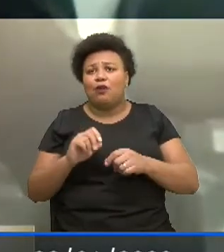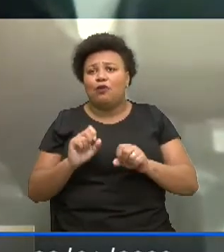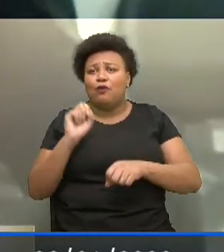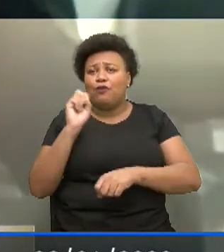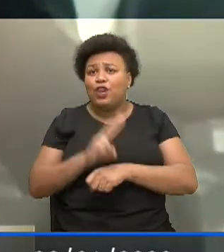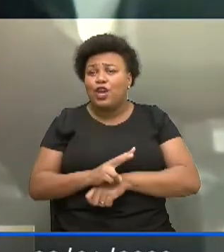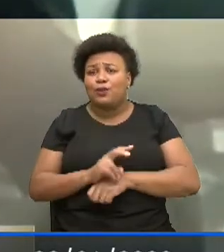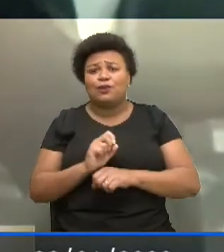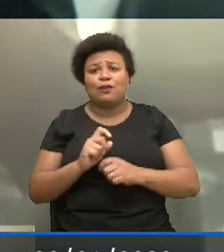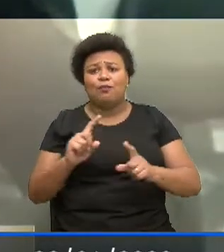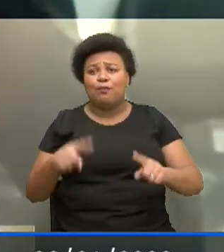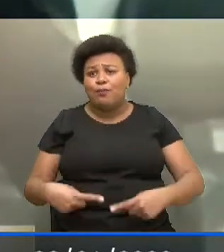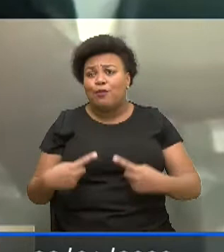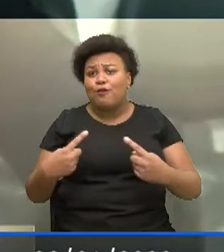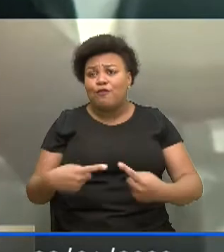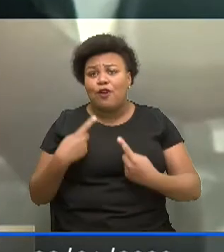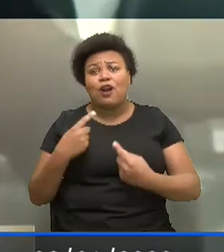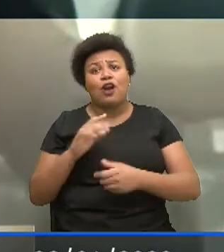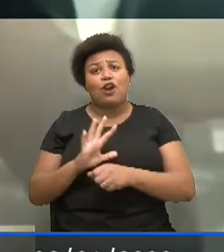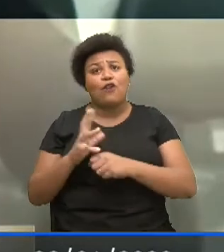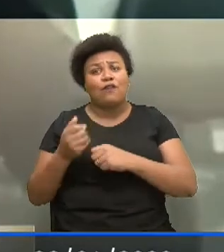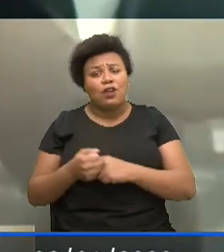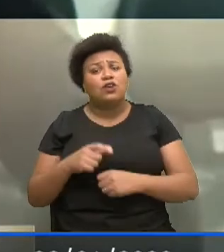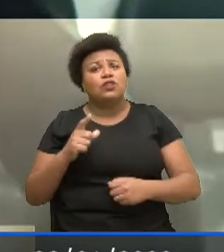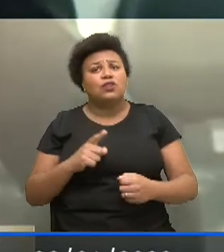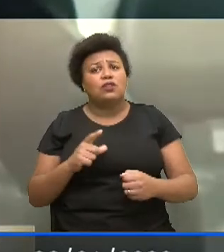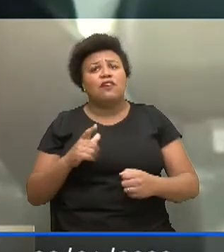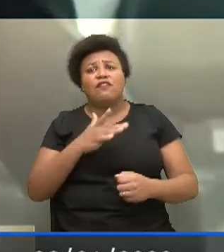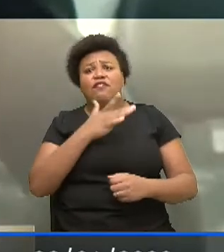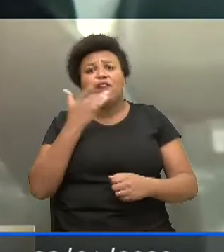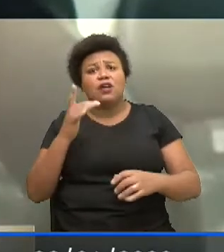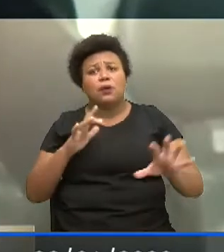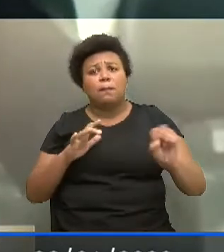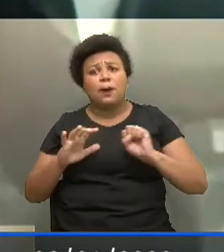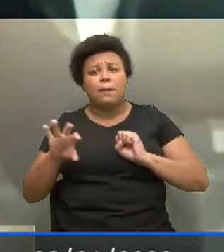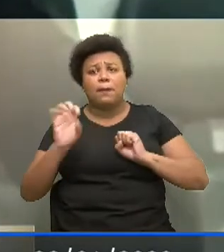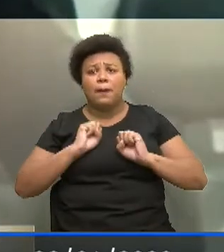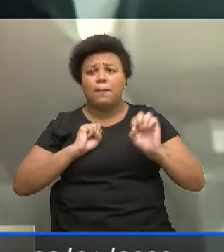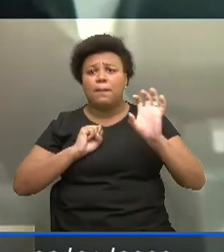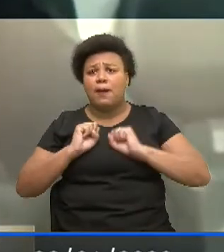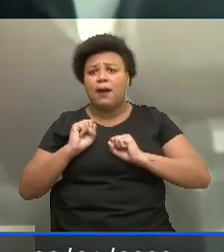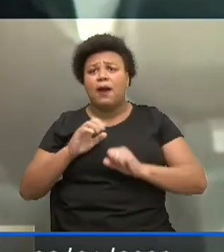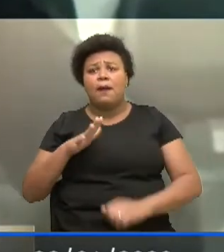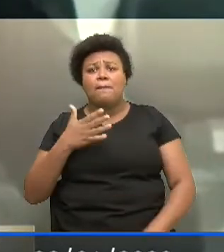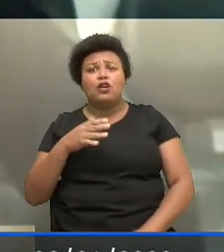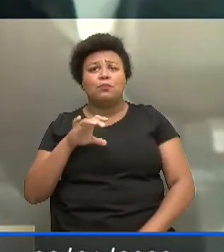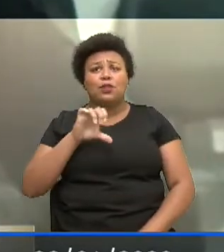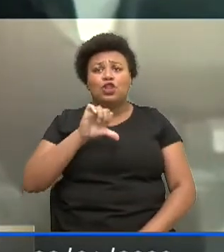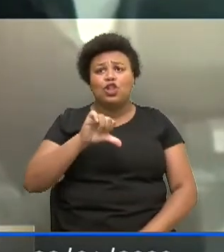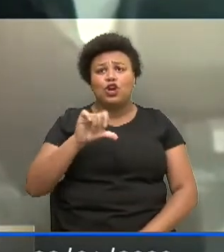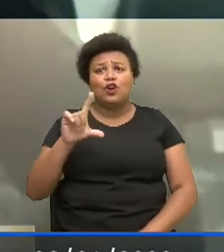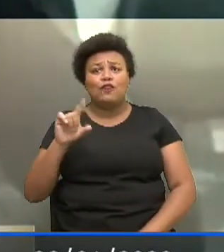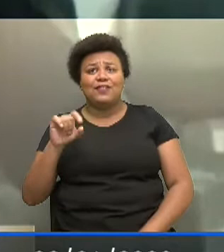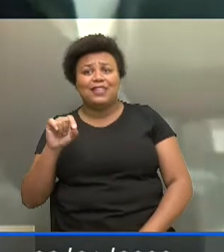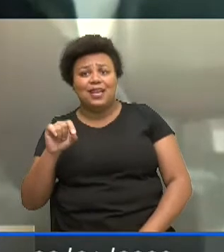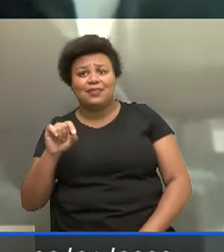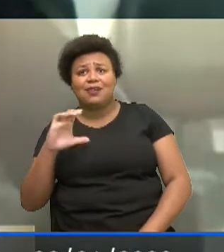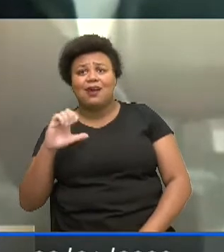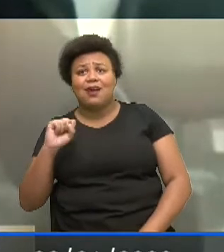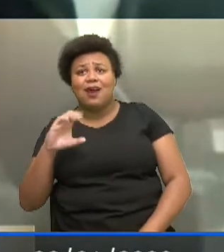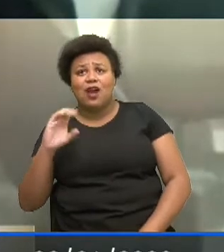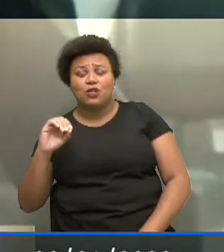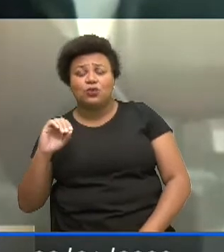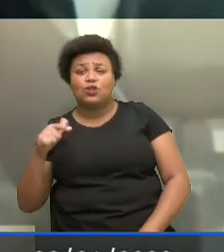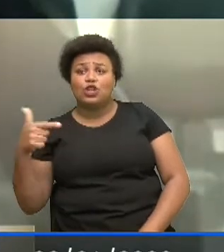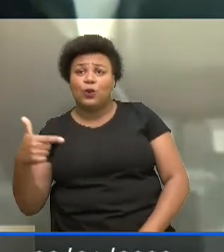tem um alto potencial de transmissão. Para cada caso, já é relato de em torno de 9 a 10 casos secundários. E